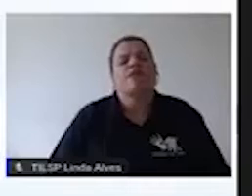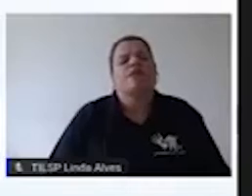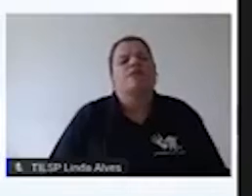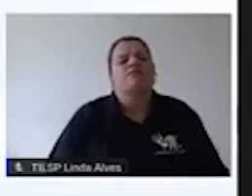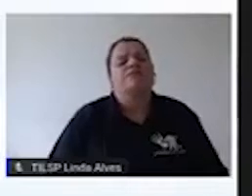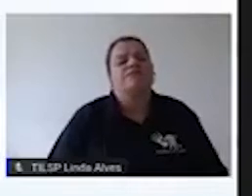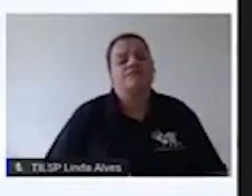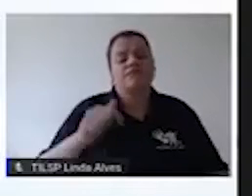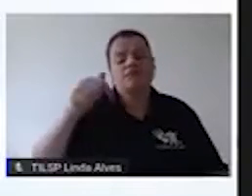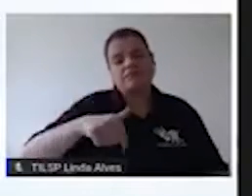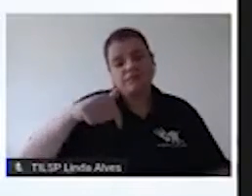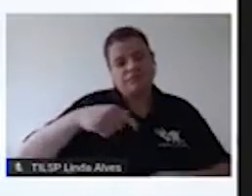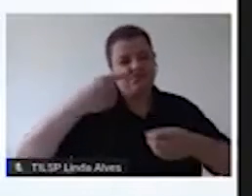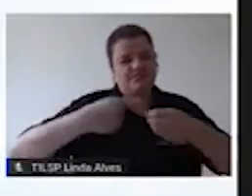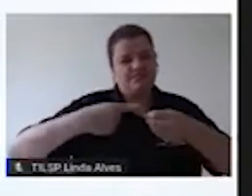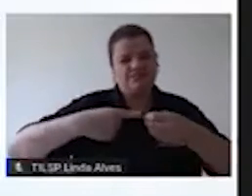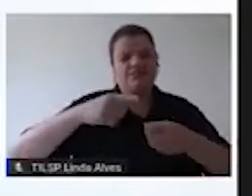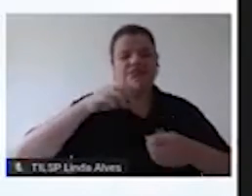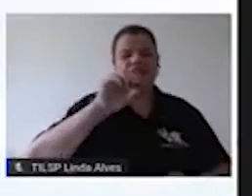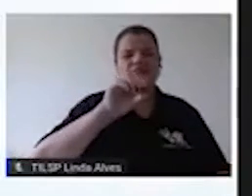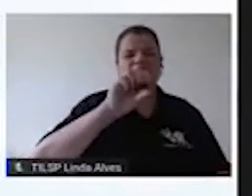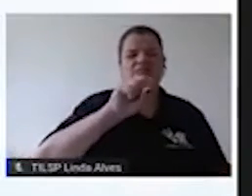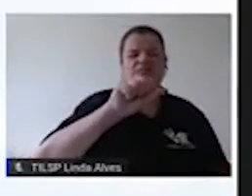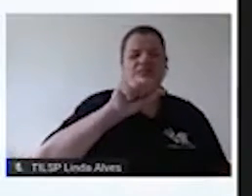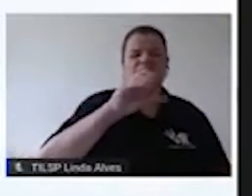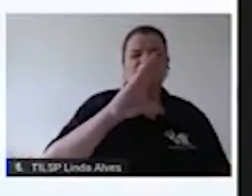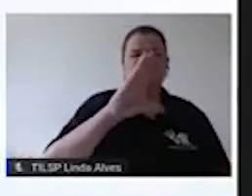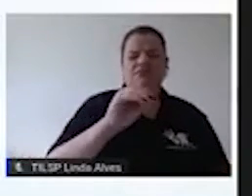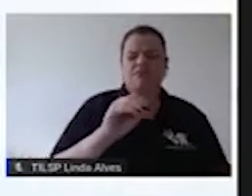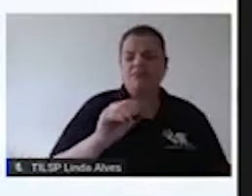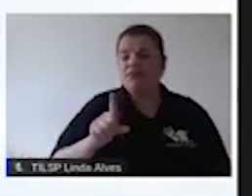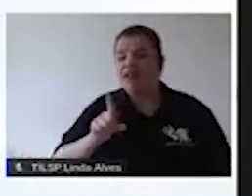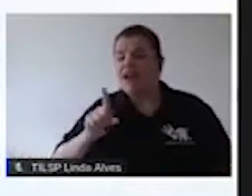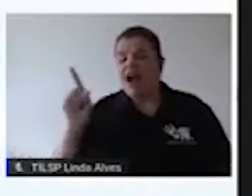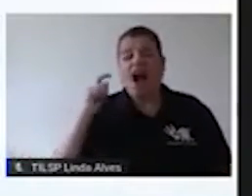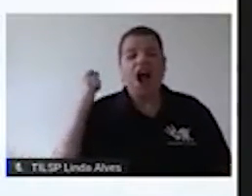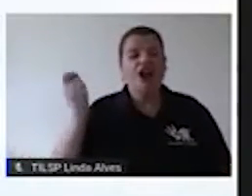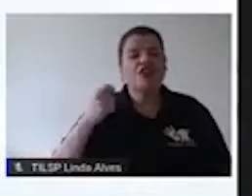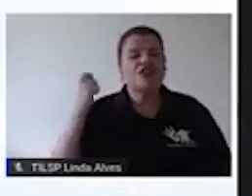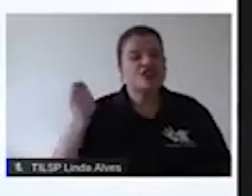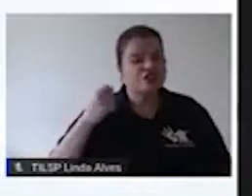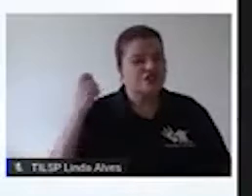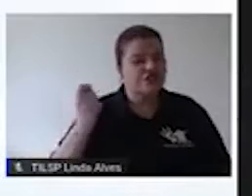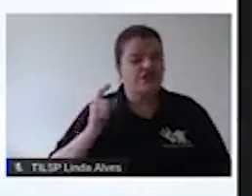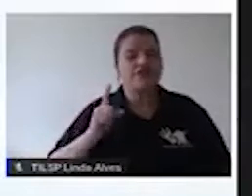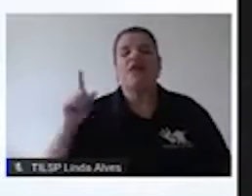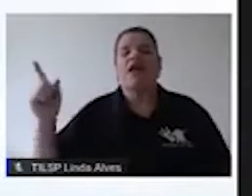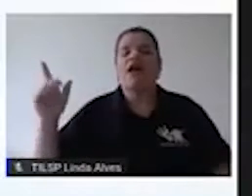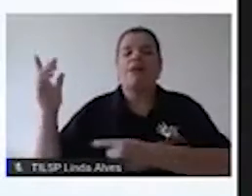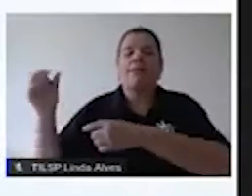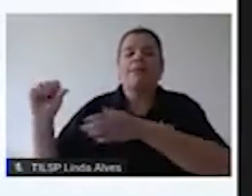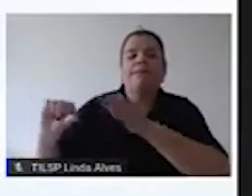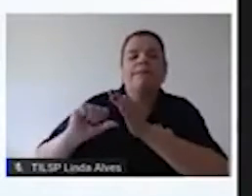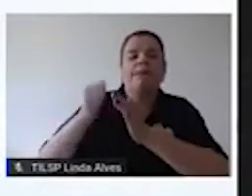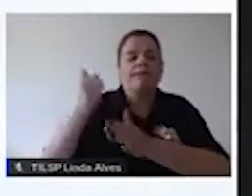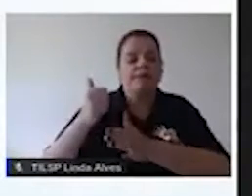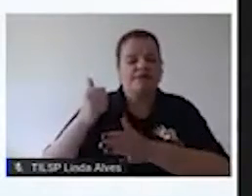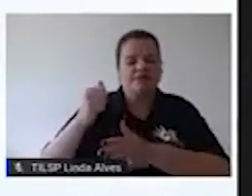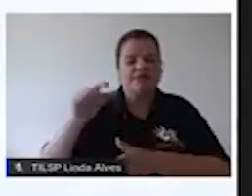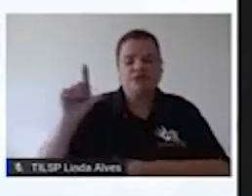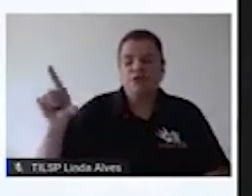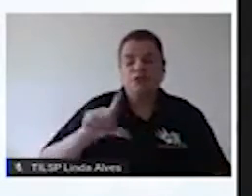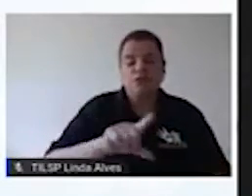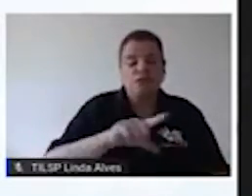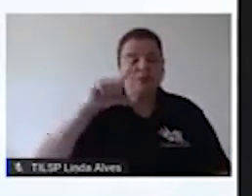Aqui na nossa região, a Argentina é o primeiro país que trouxe a ratificação para dentro do seu